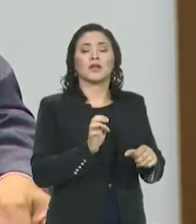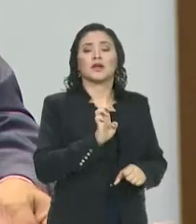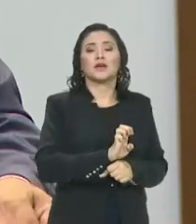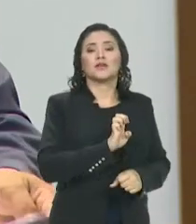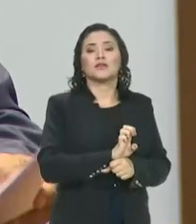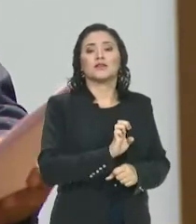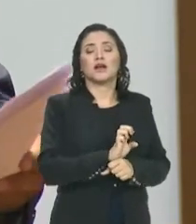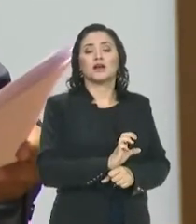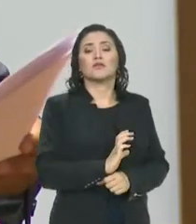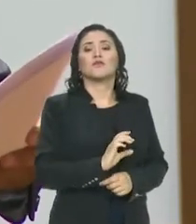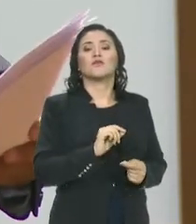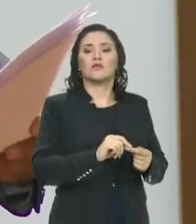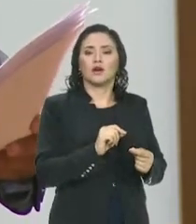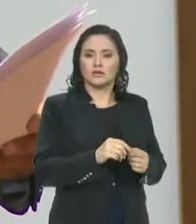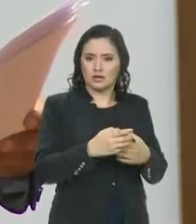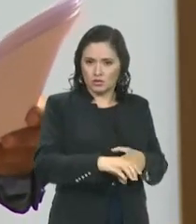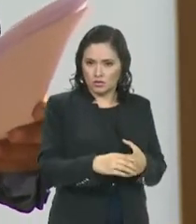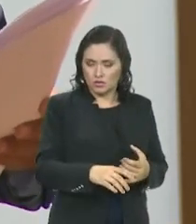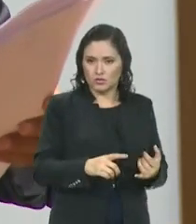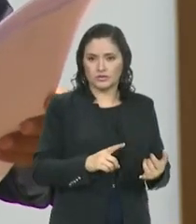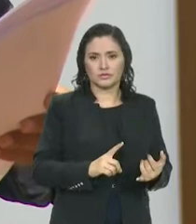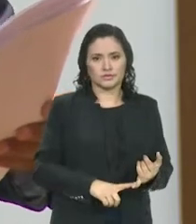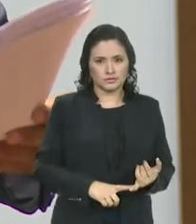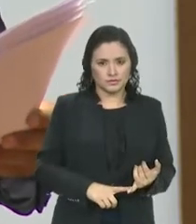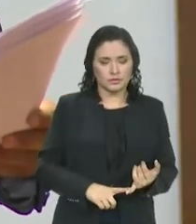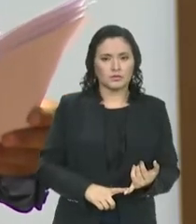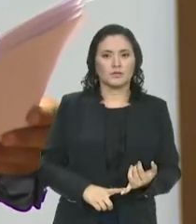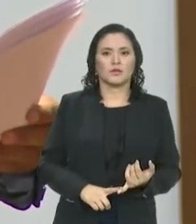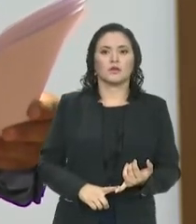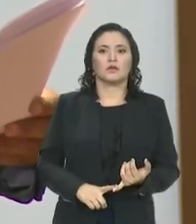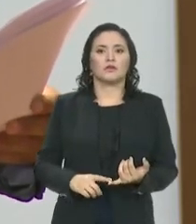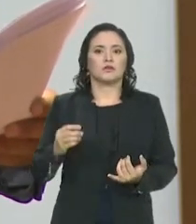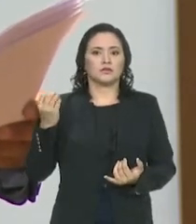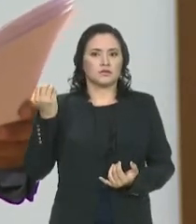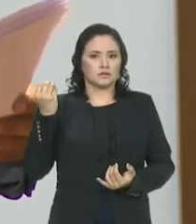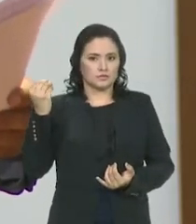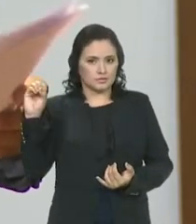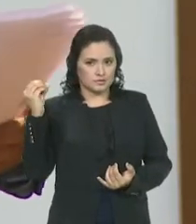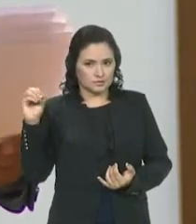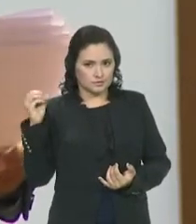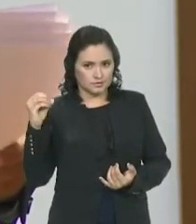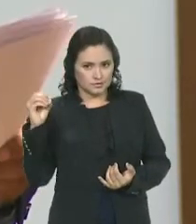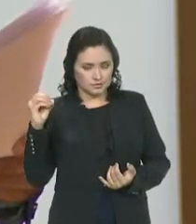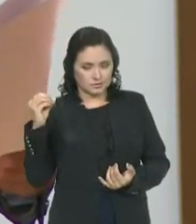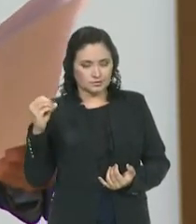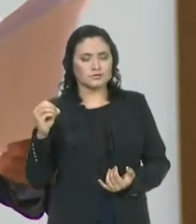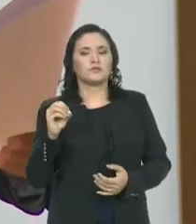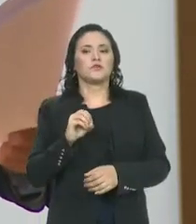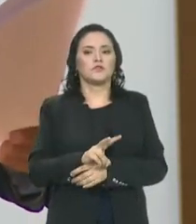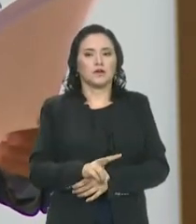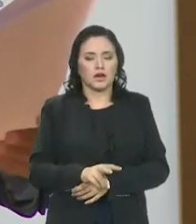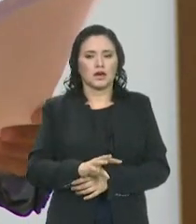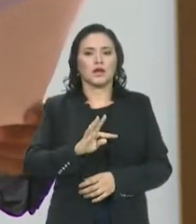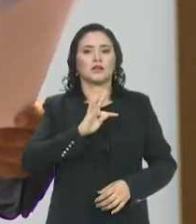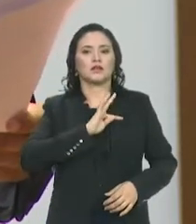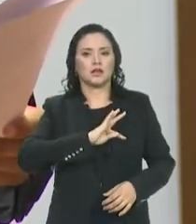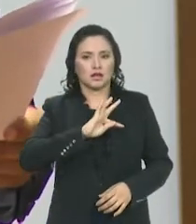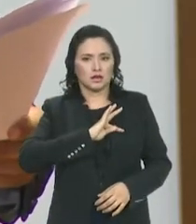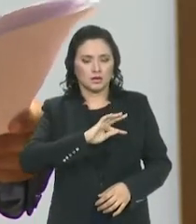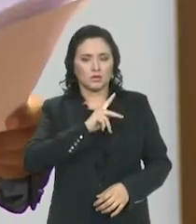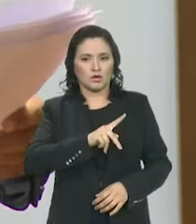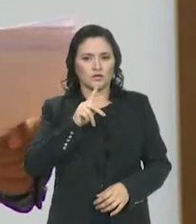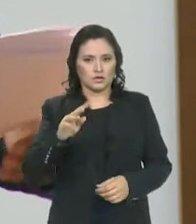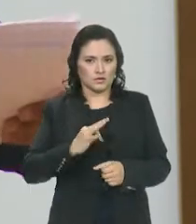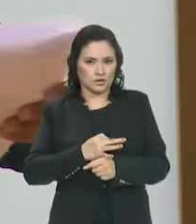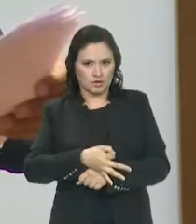Santa Catarina, por exemplo, vagas para técnicos e professores universitários, Controladoria